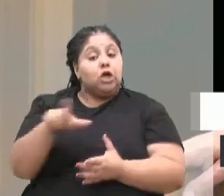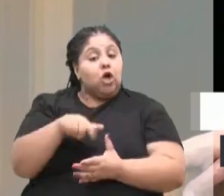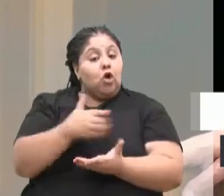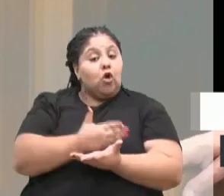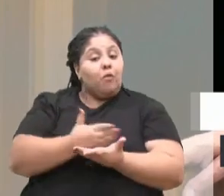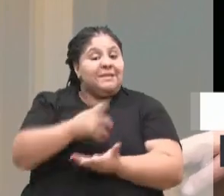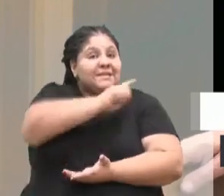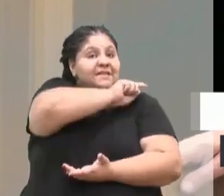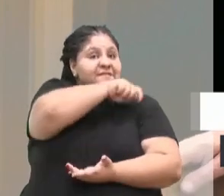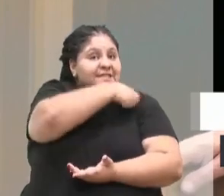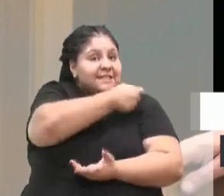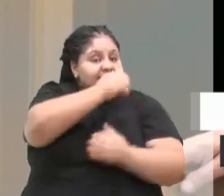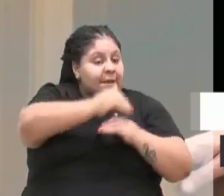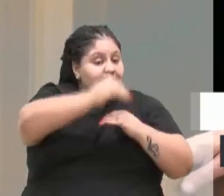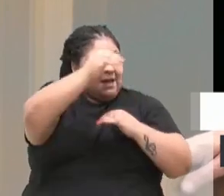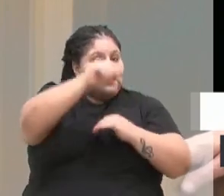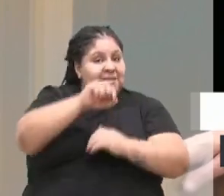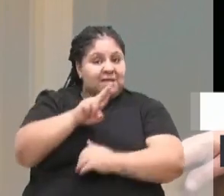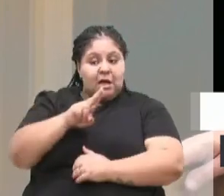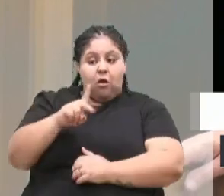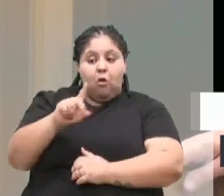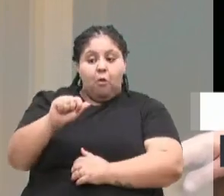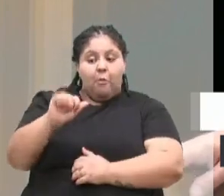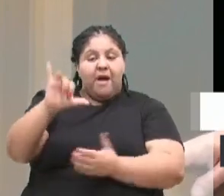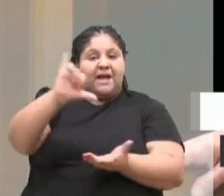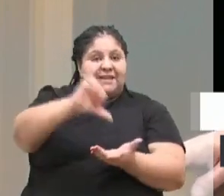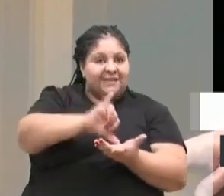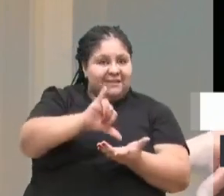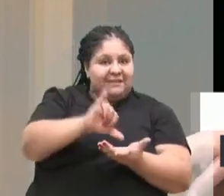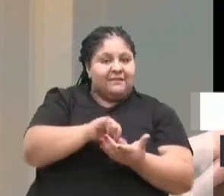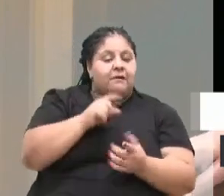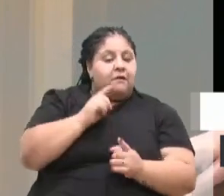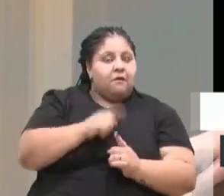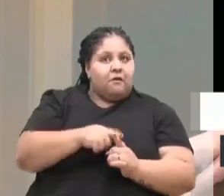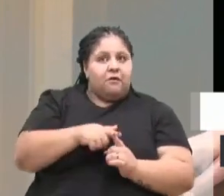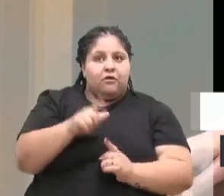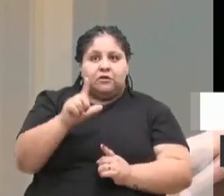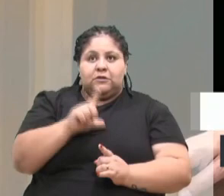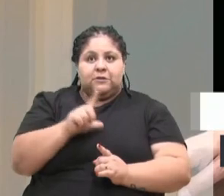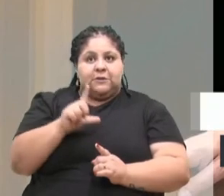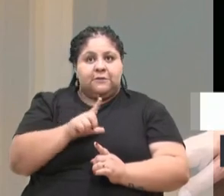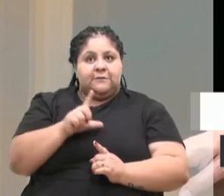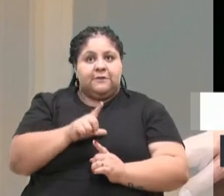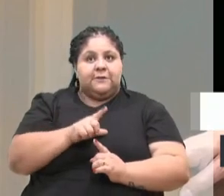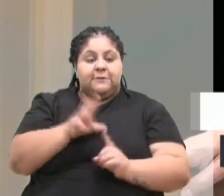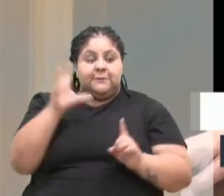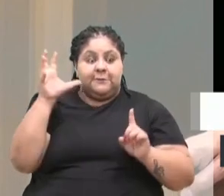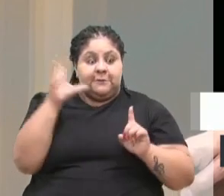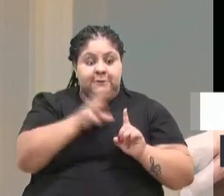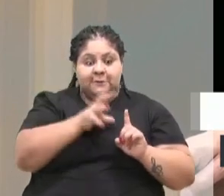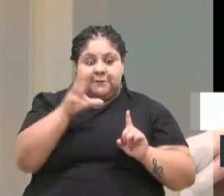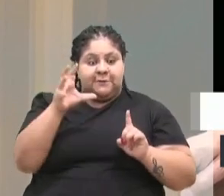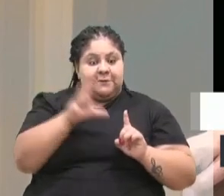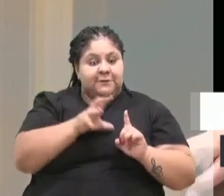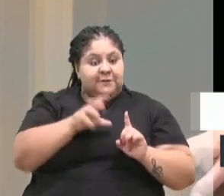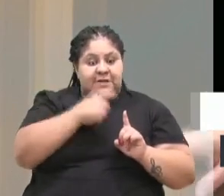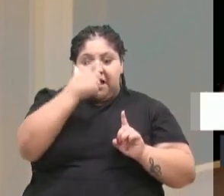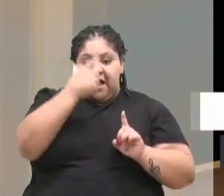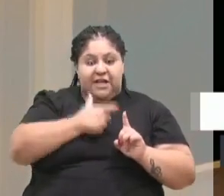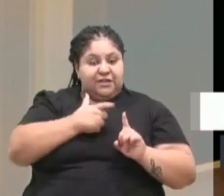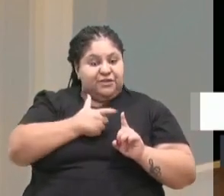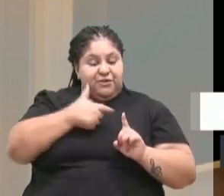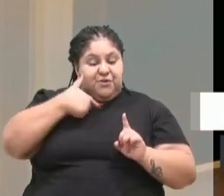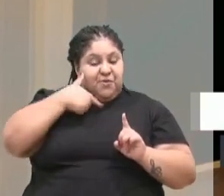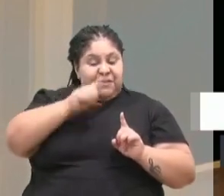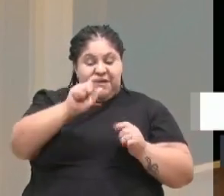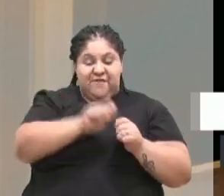fiscalizar mais novamente a UPA Central, porque se não tiver pressão lá, pelo jeito, não anda. A gente teve a CPI, a gente